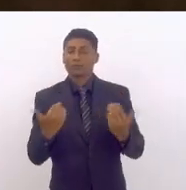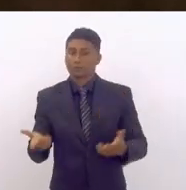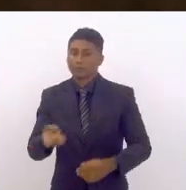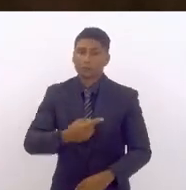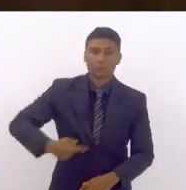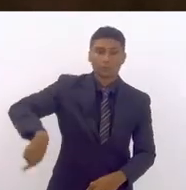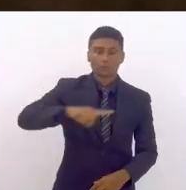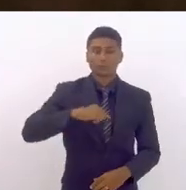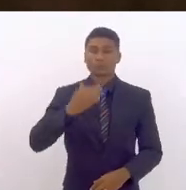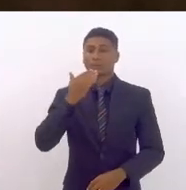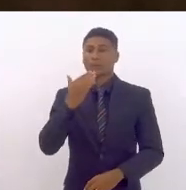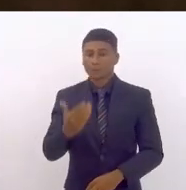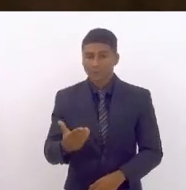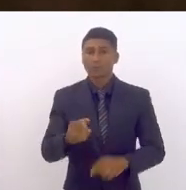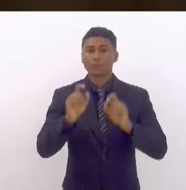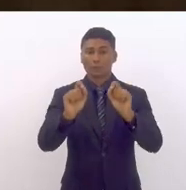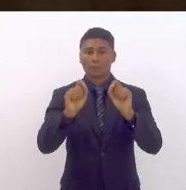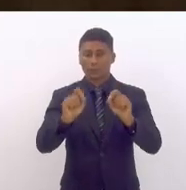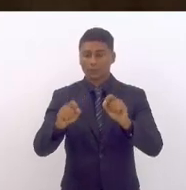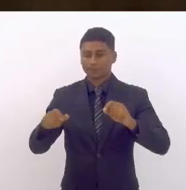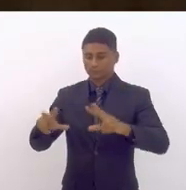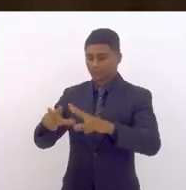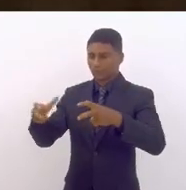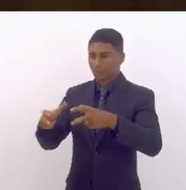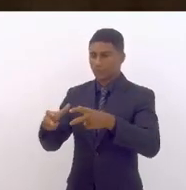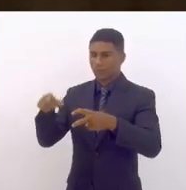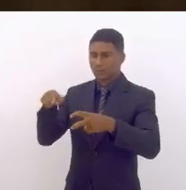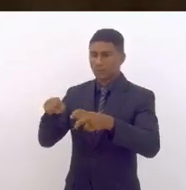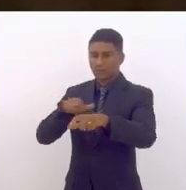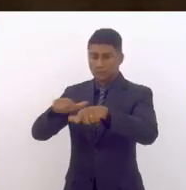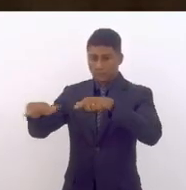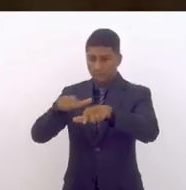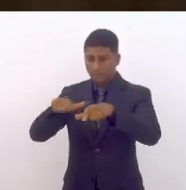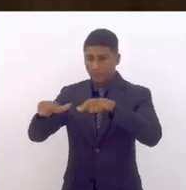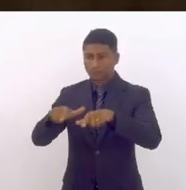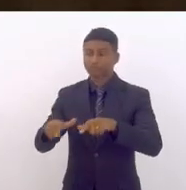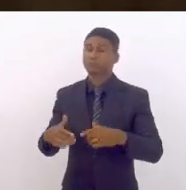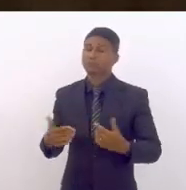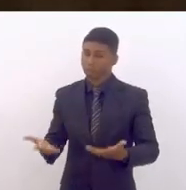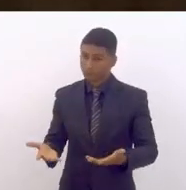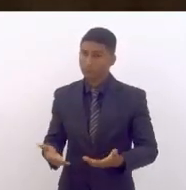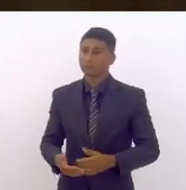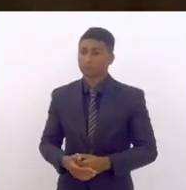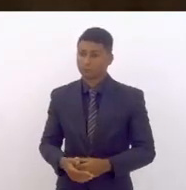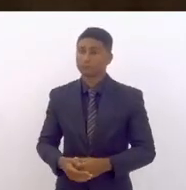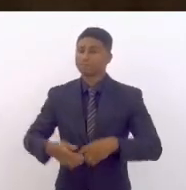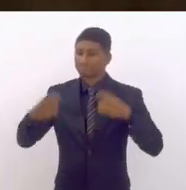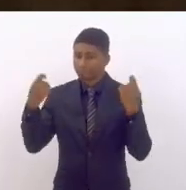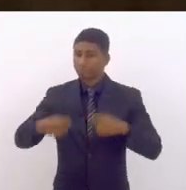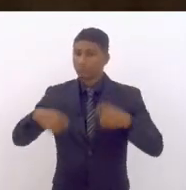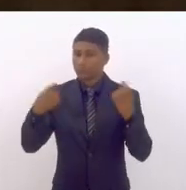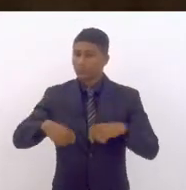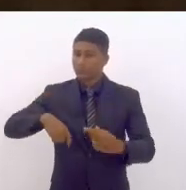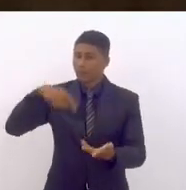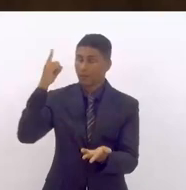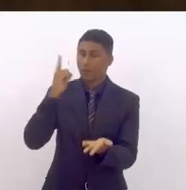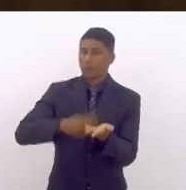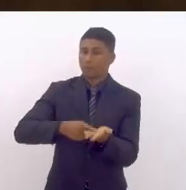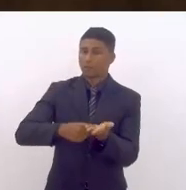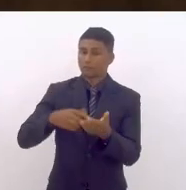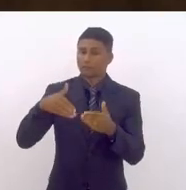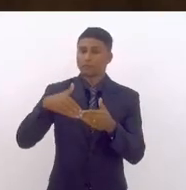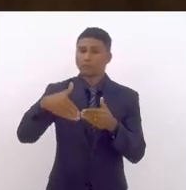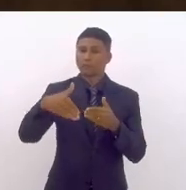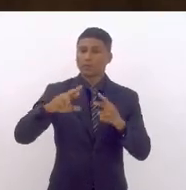solicitando à Comissão de Trabalho que realize uma audiência pública. Pode até